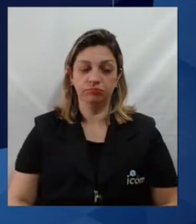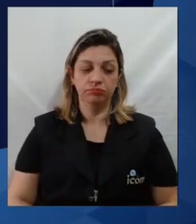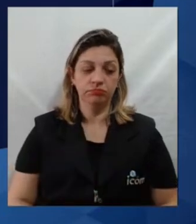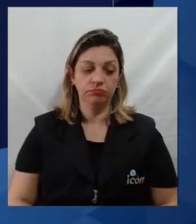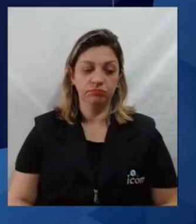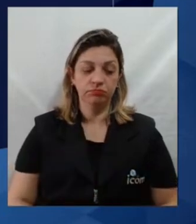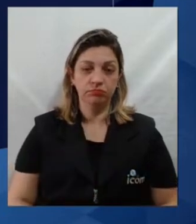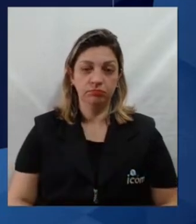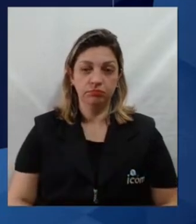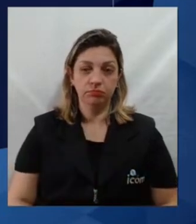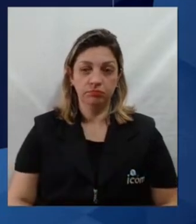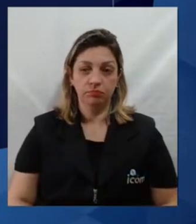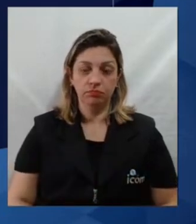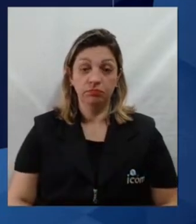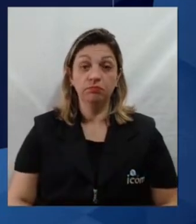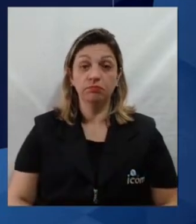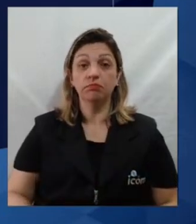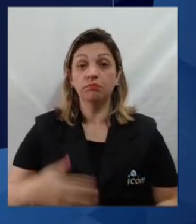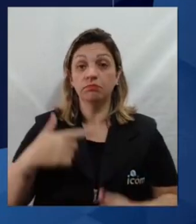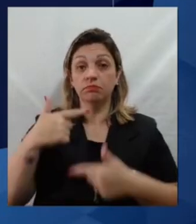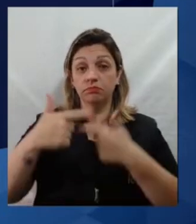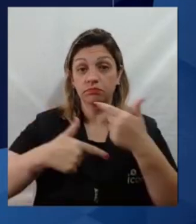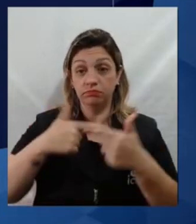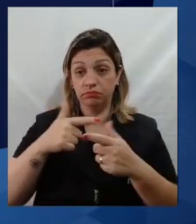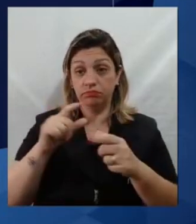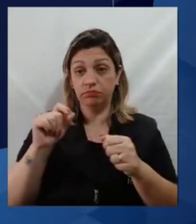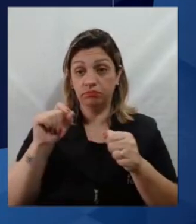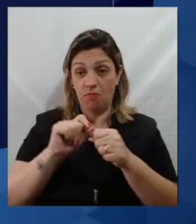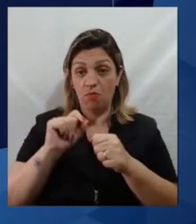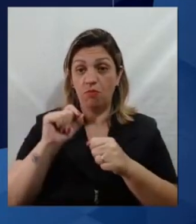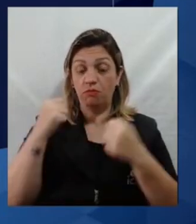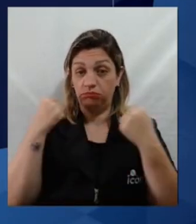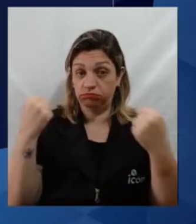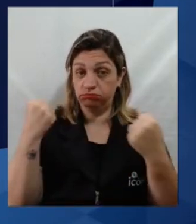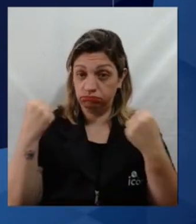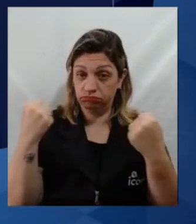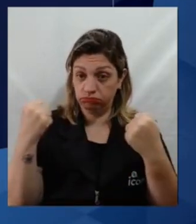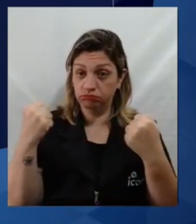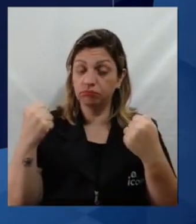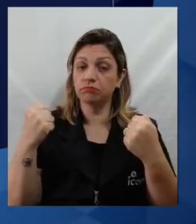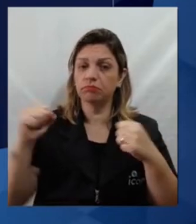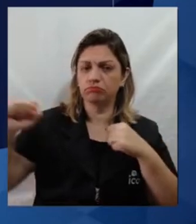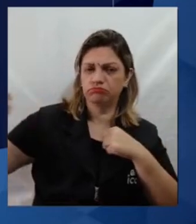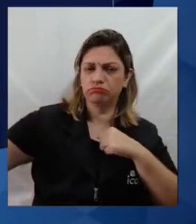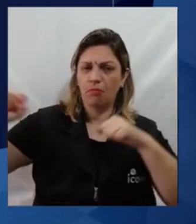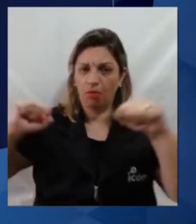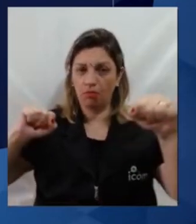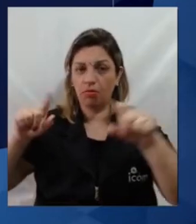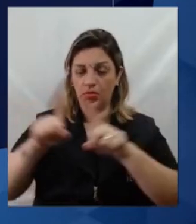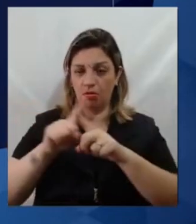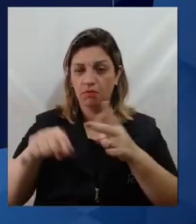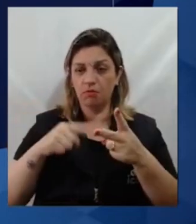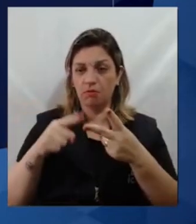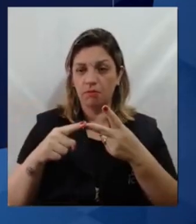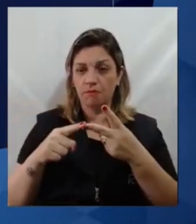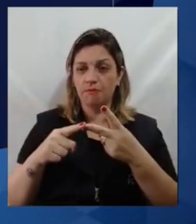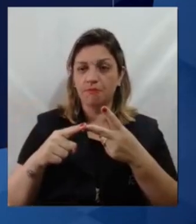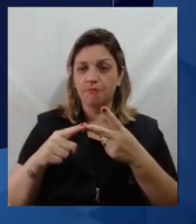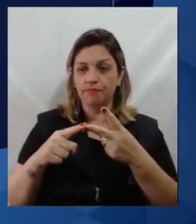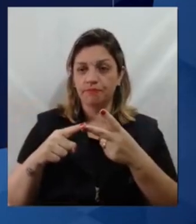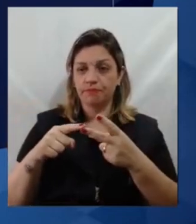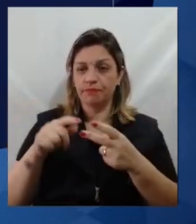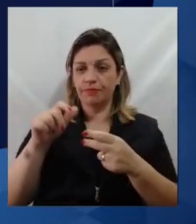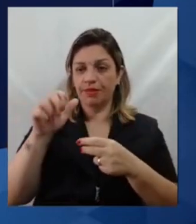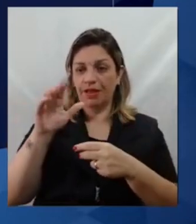Os protocolos consistiam em exercícios em alongamentos, exercícios resistidos usando halteres e caneleiras, e os